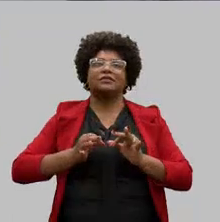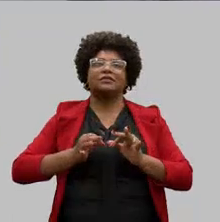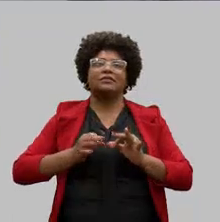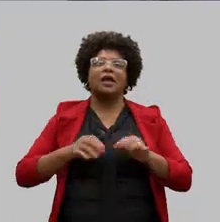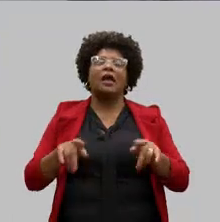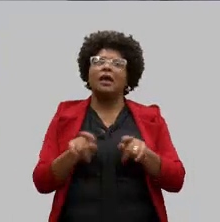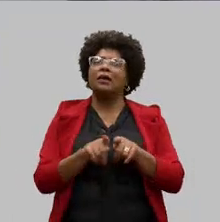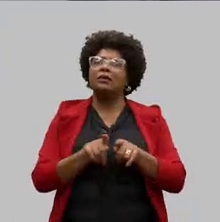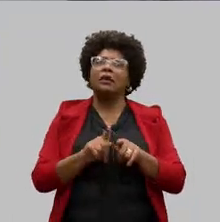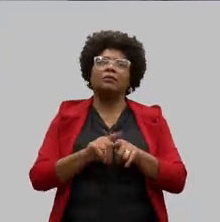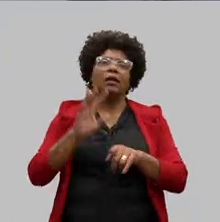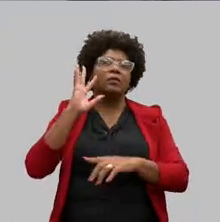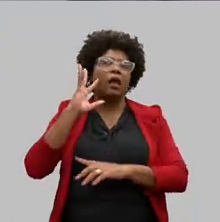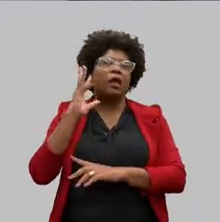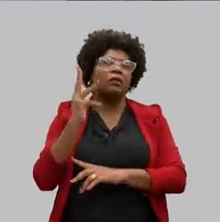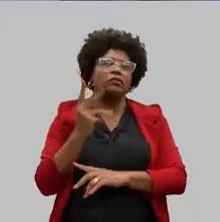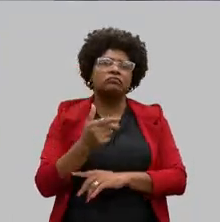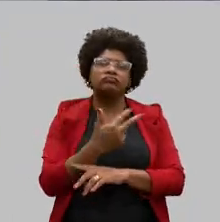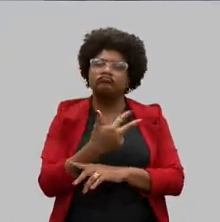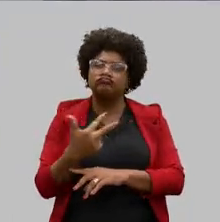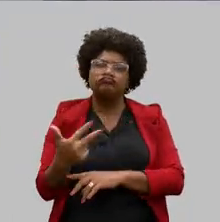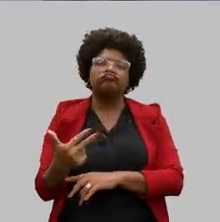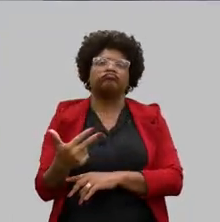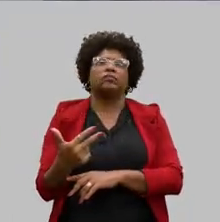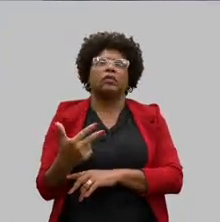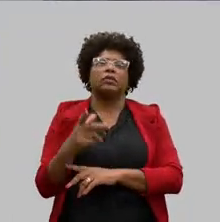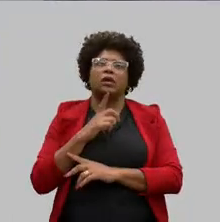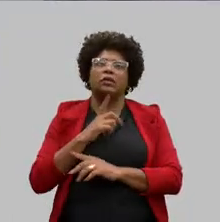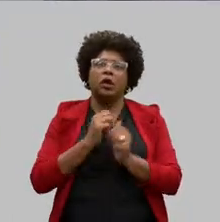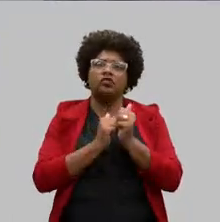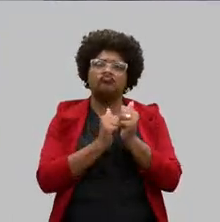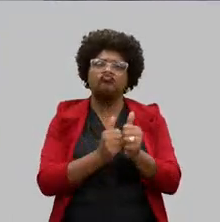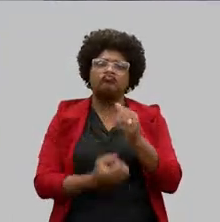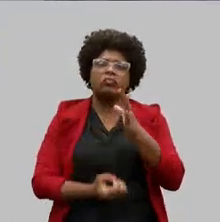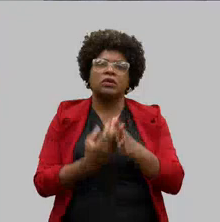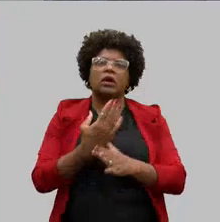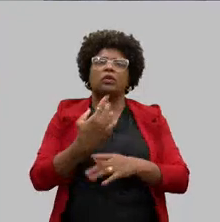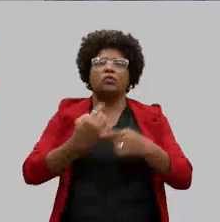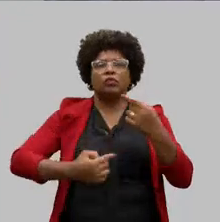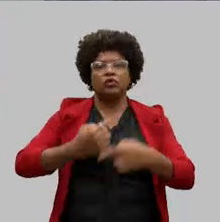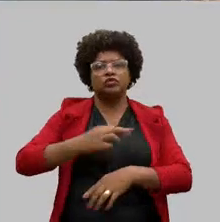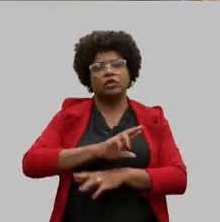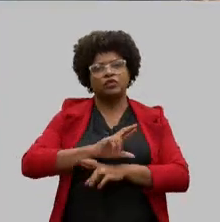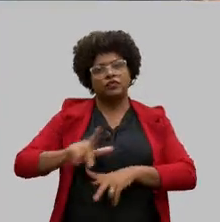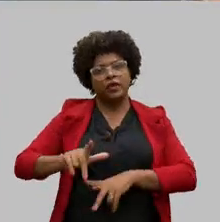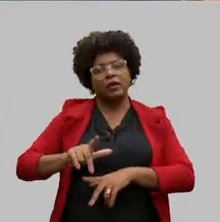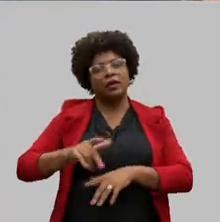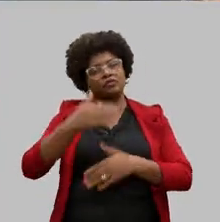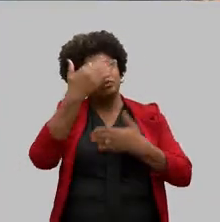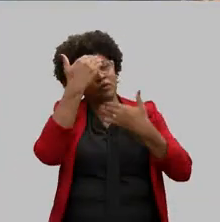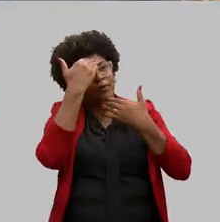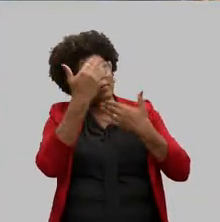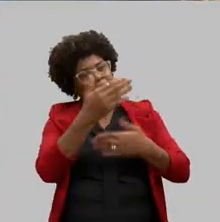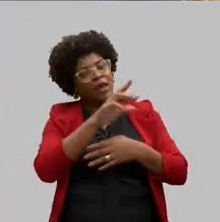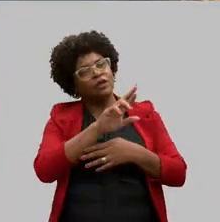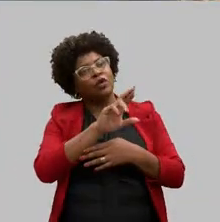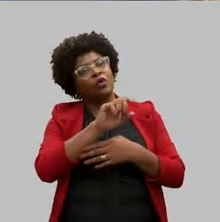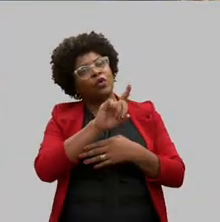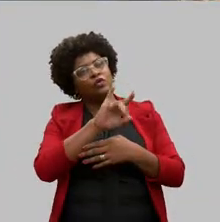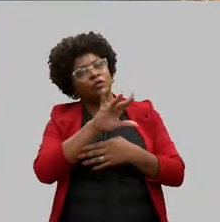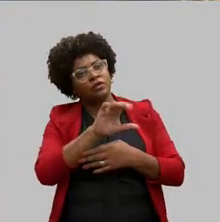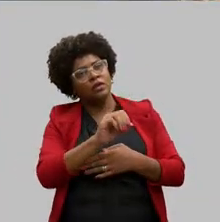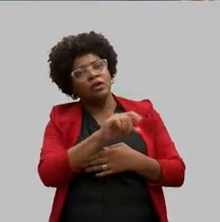determinação para que a gente possa ir junto criar políticas diferenciadas isso aí muito obrigado Rodrigo todos vocês aí grande